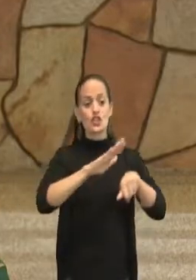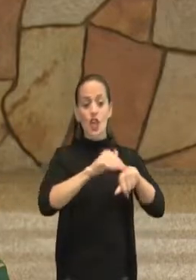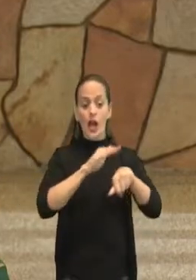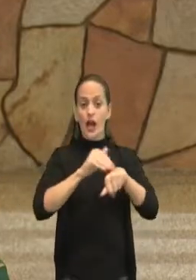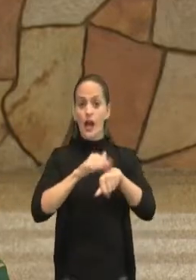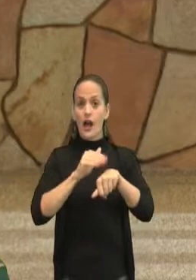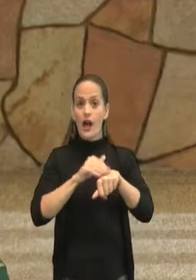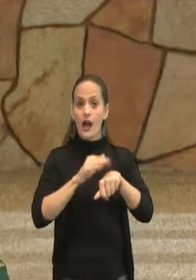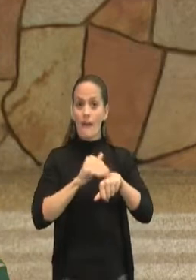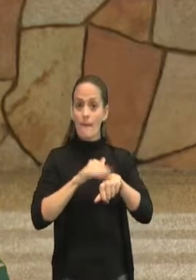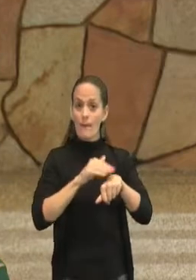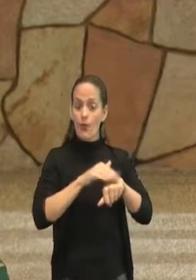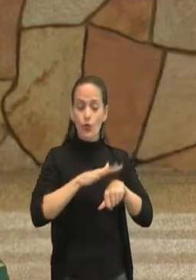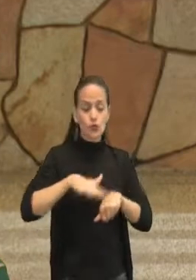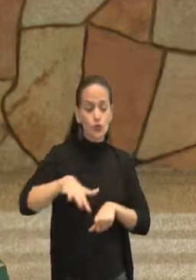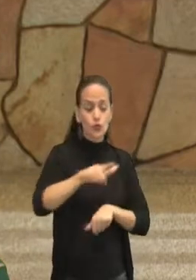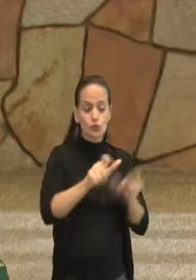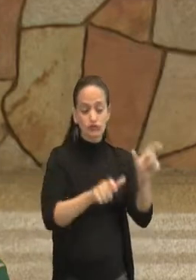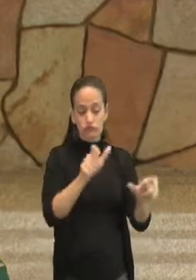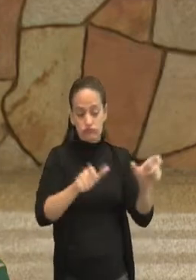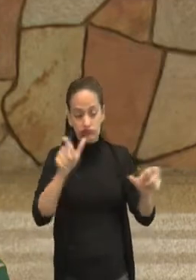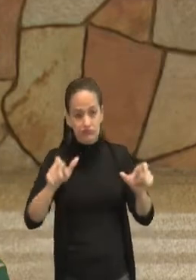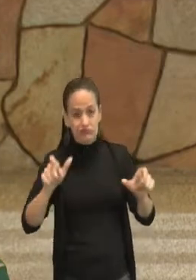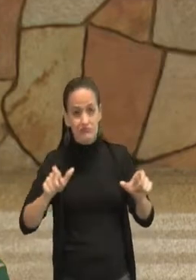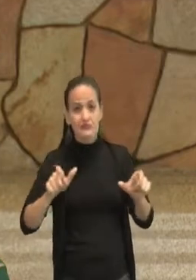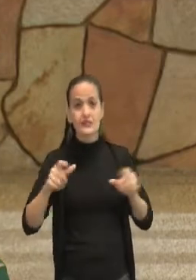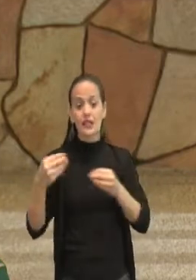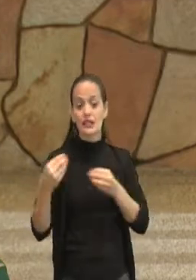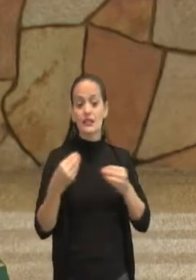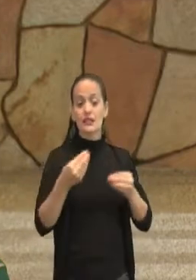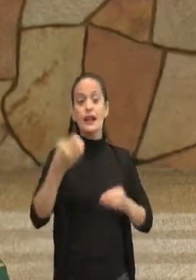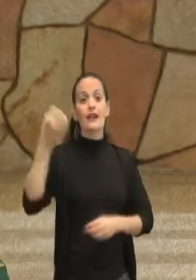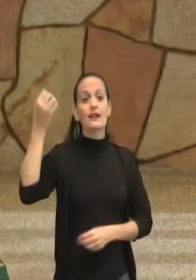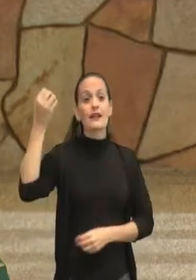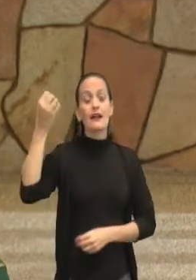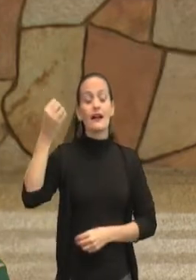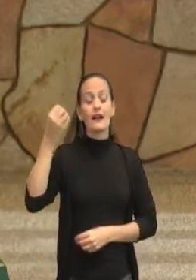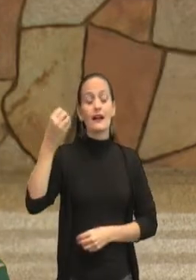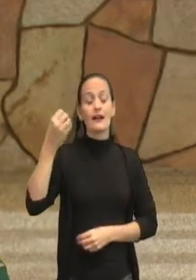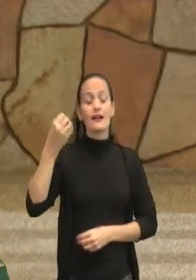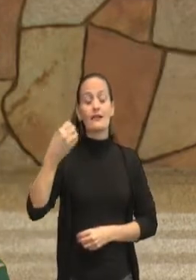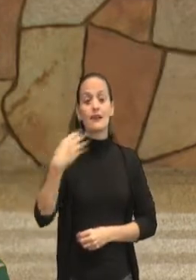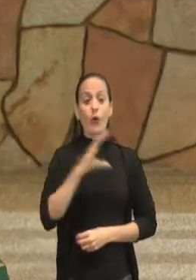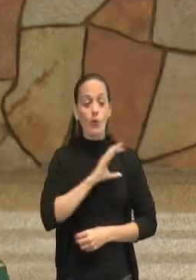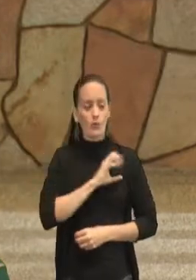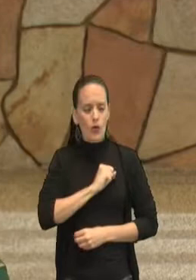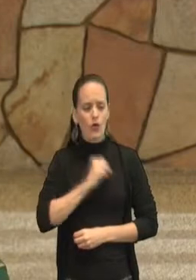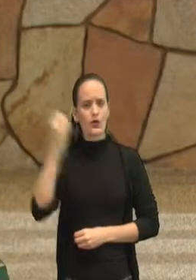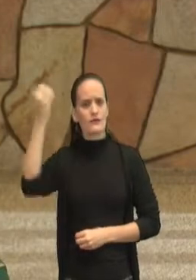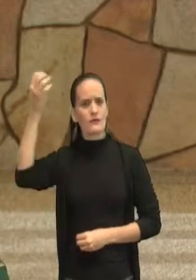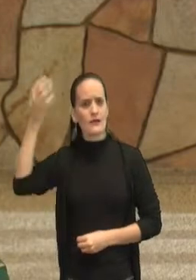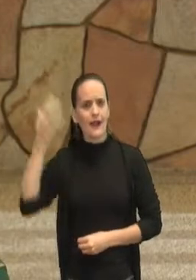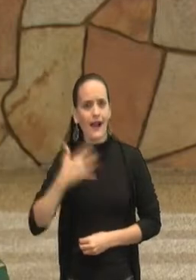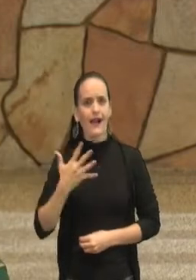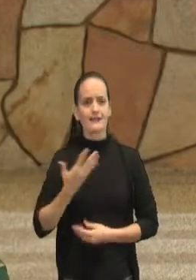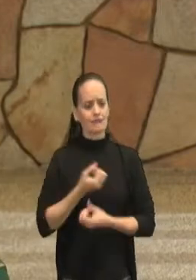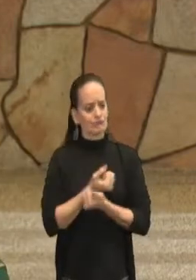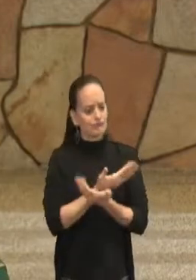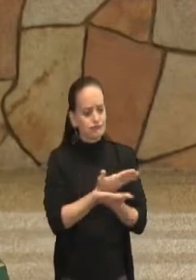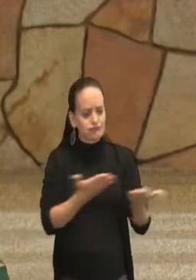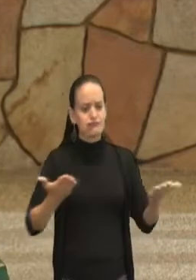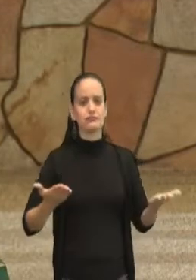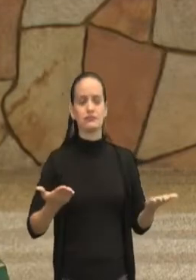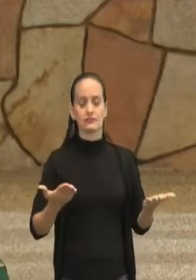oferecendo sua graça a todos. É o que nós temos aqui nos textos que estamos